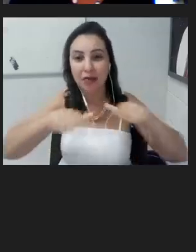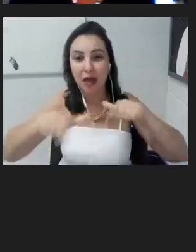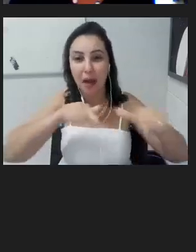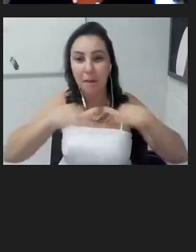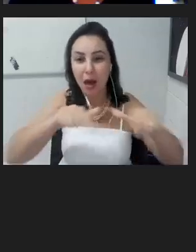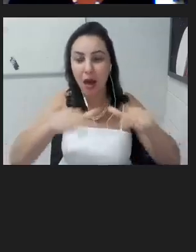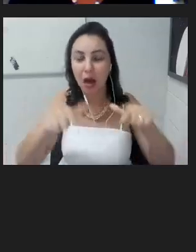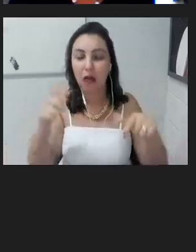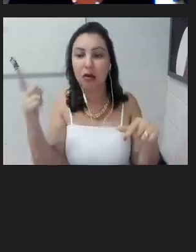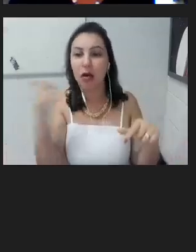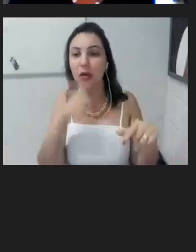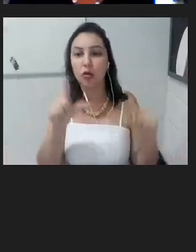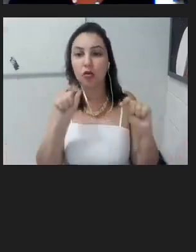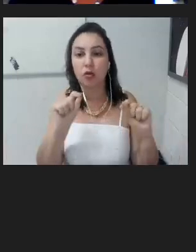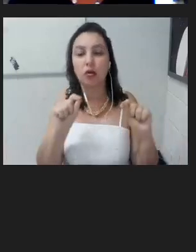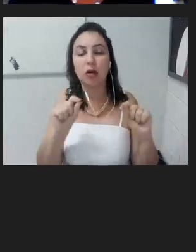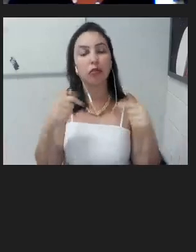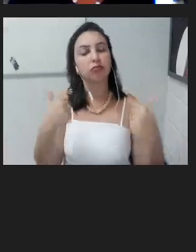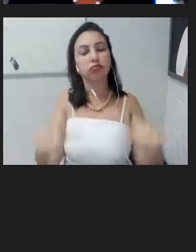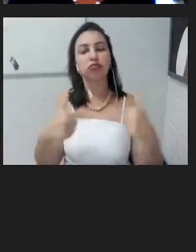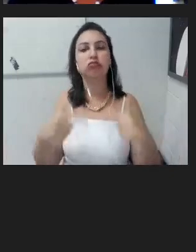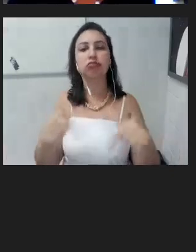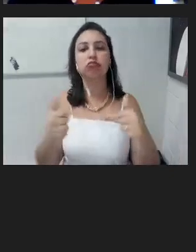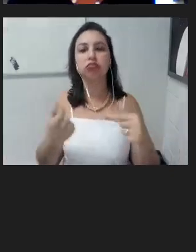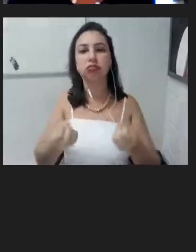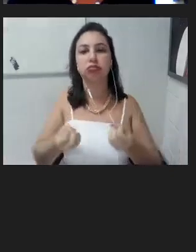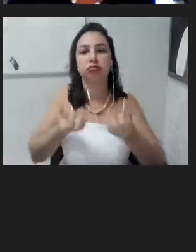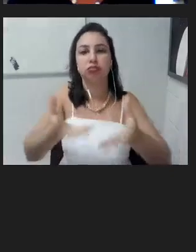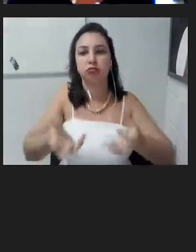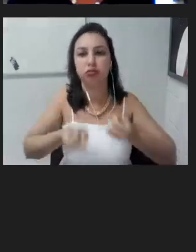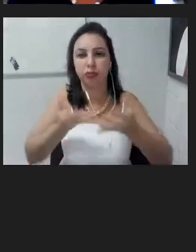seja produtivo. Então, assim,